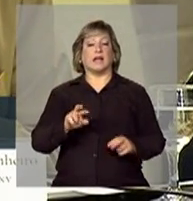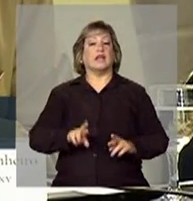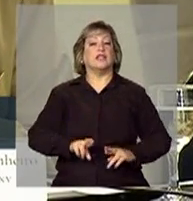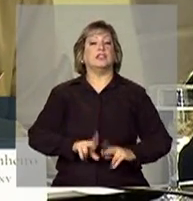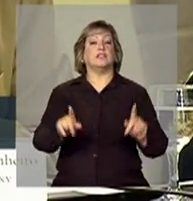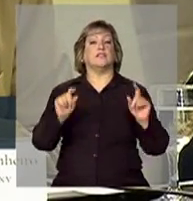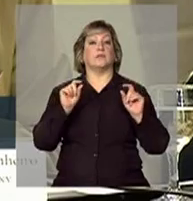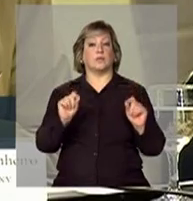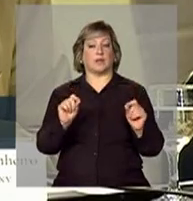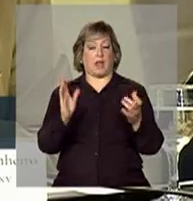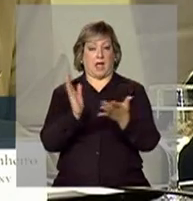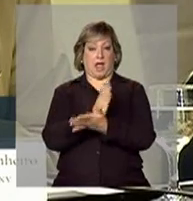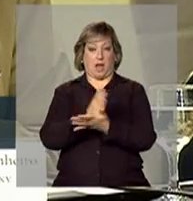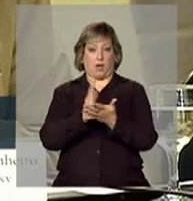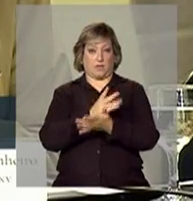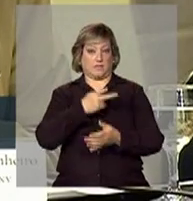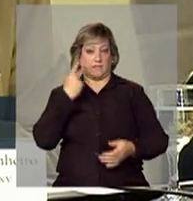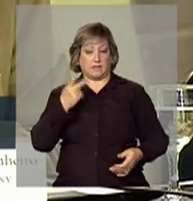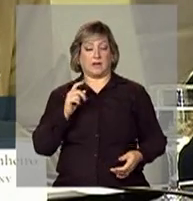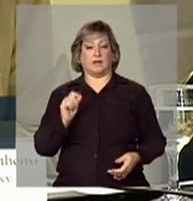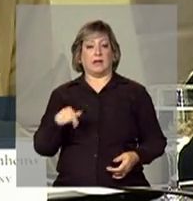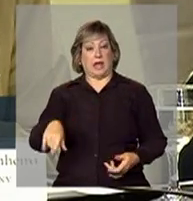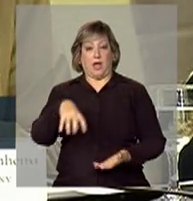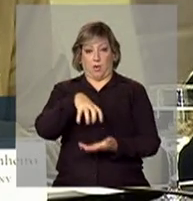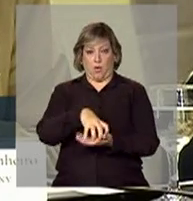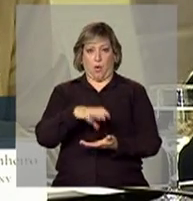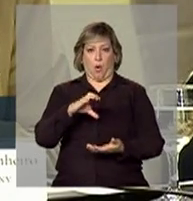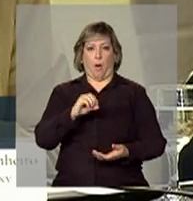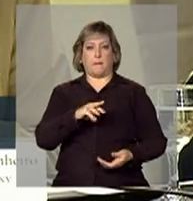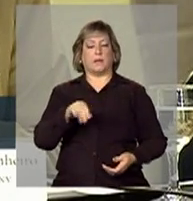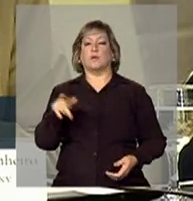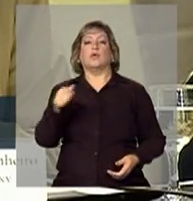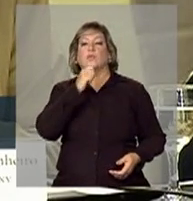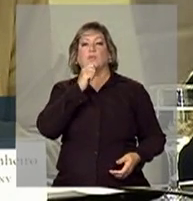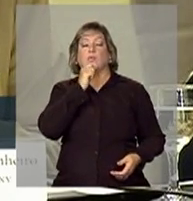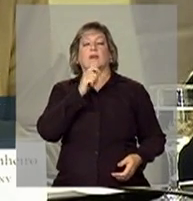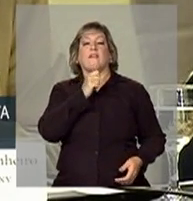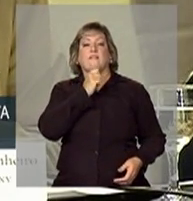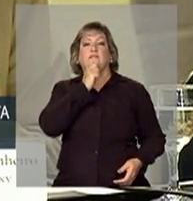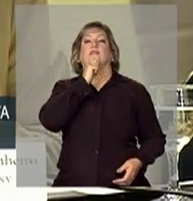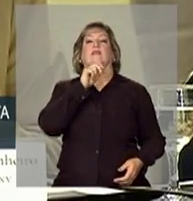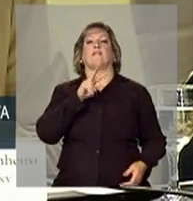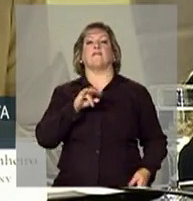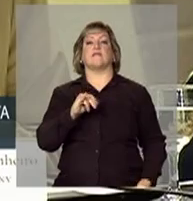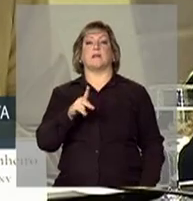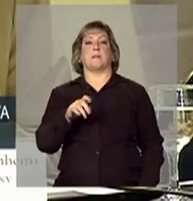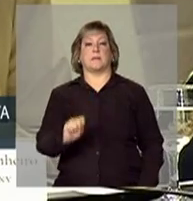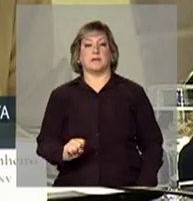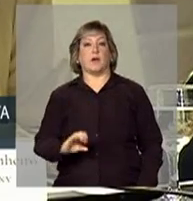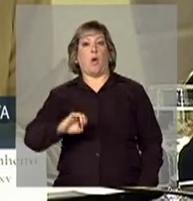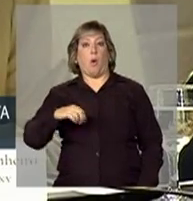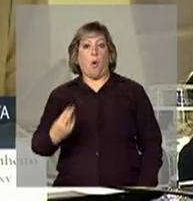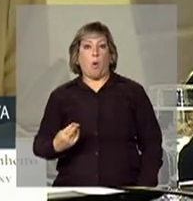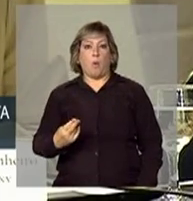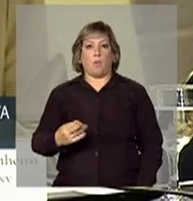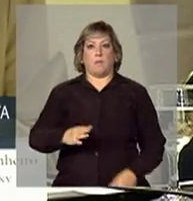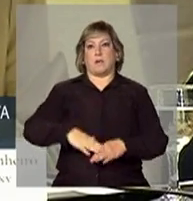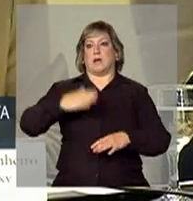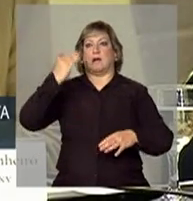alguns incautos dizem, a comissão não tem vítimas VIP ou vítimas de maior